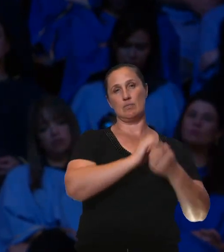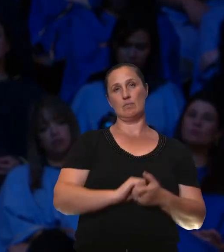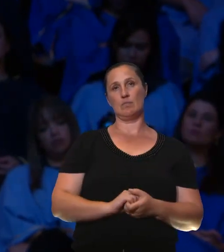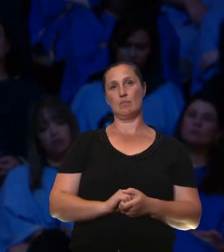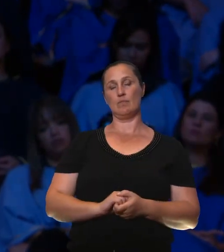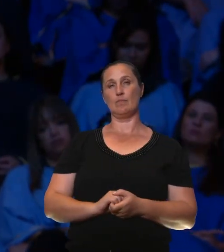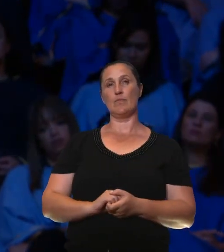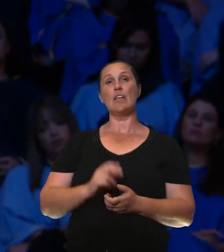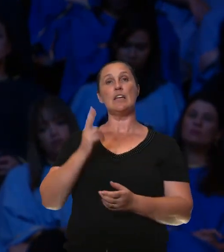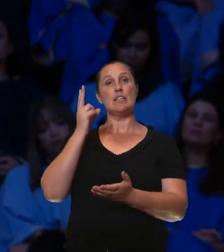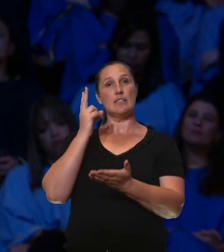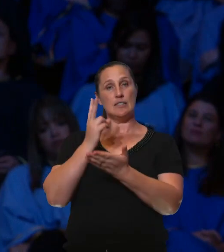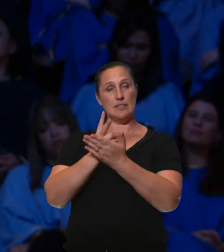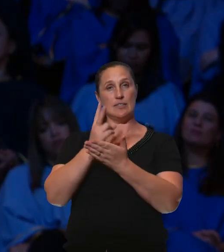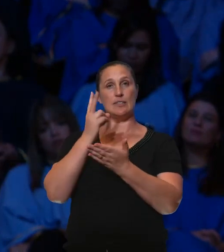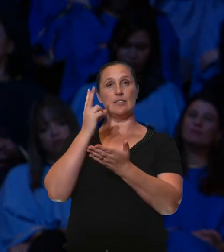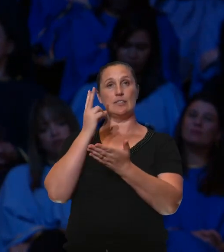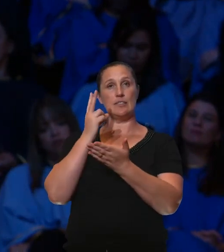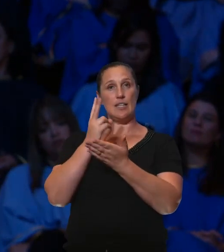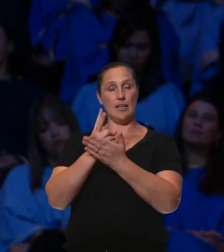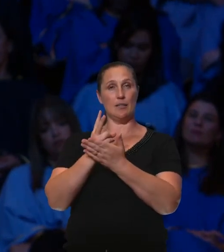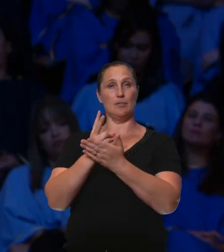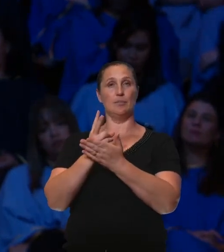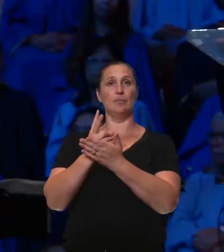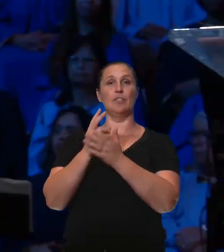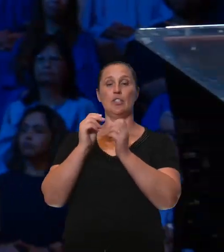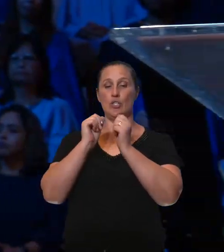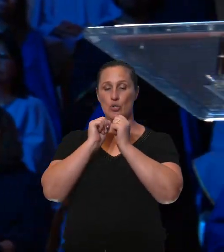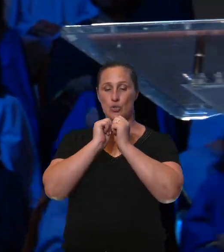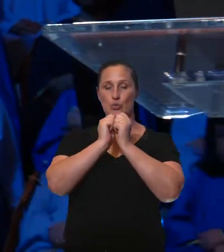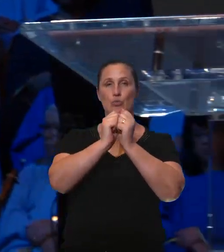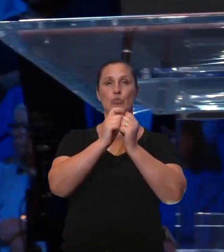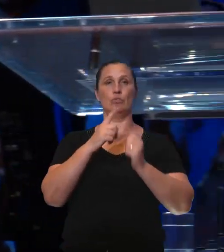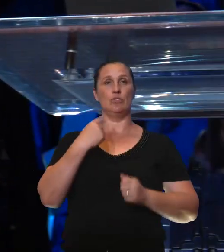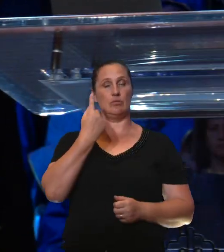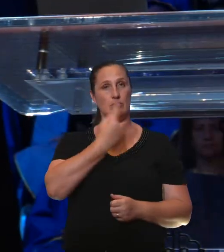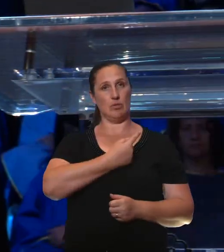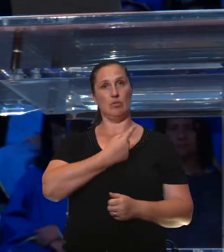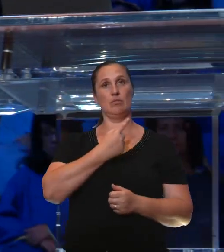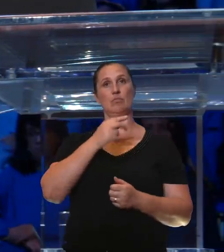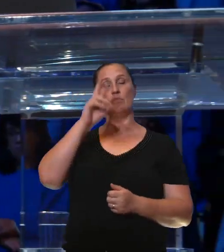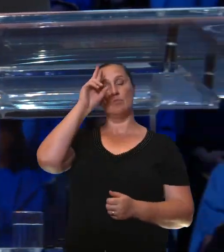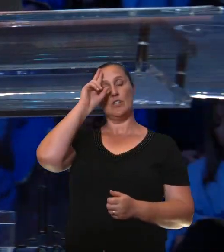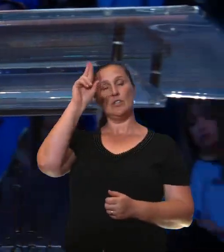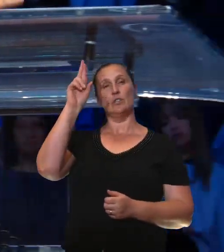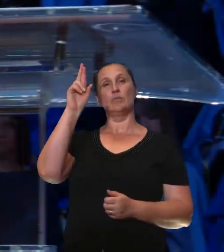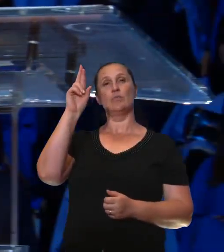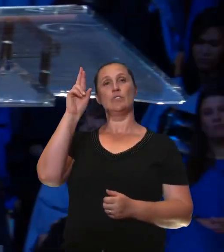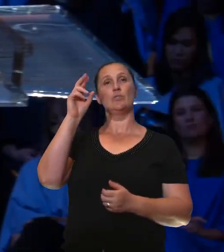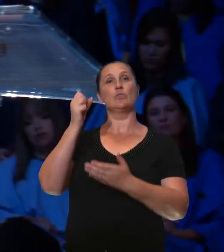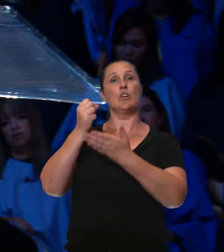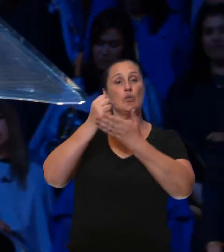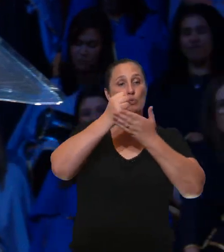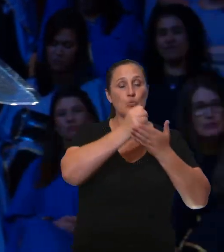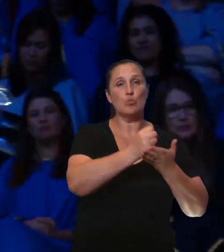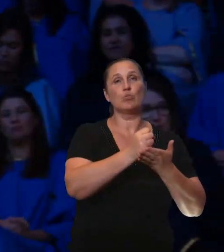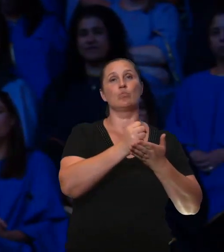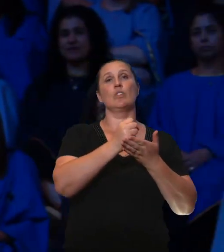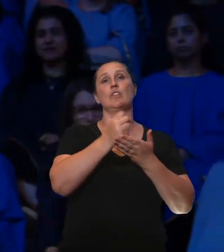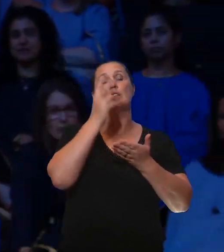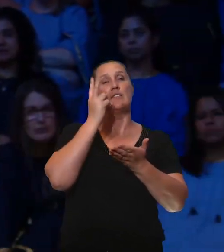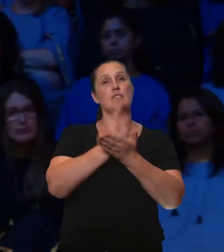Sempre o Senhor não nos abandonará. Sempre o nosso socorro